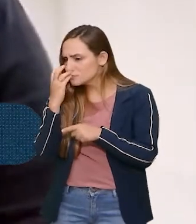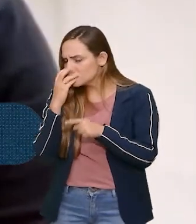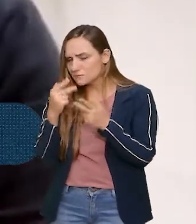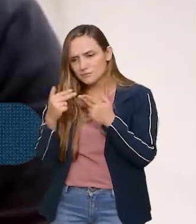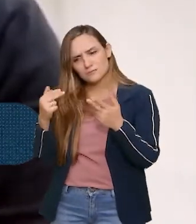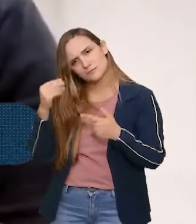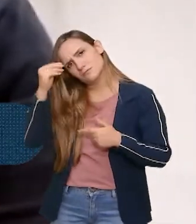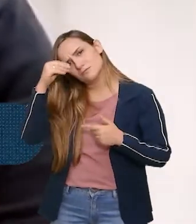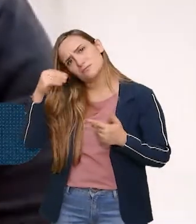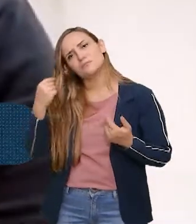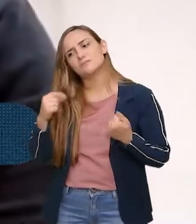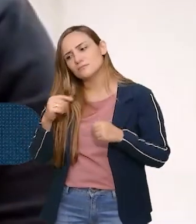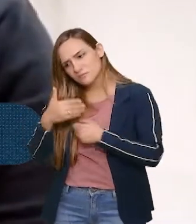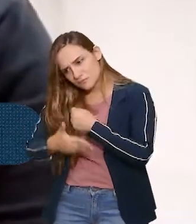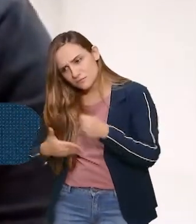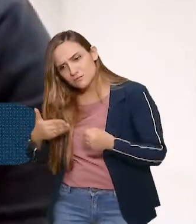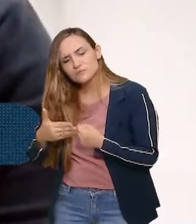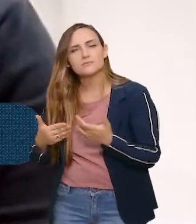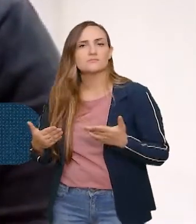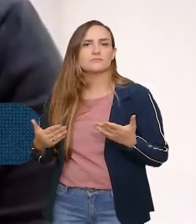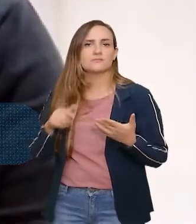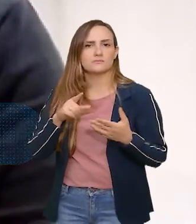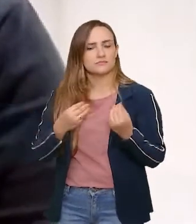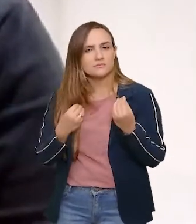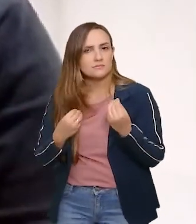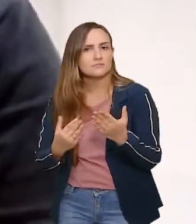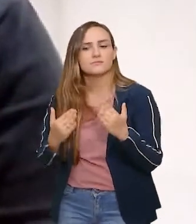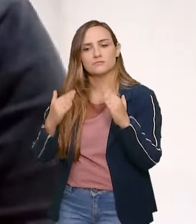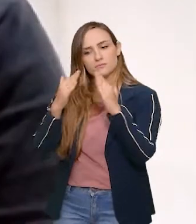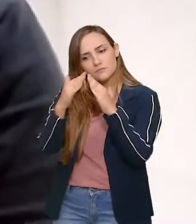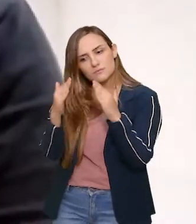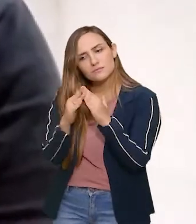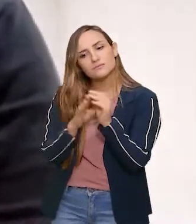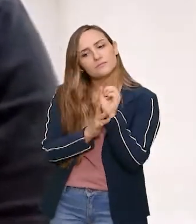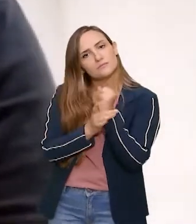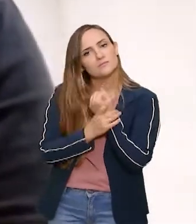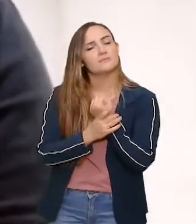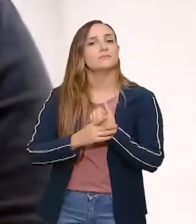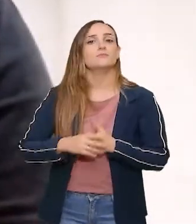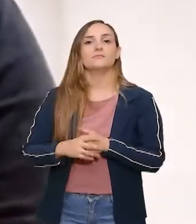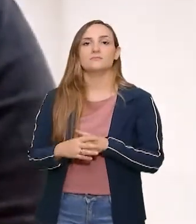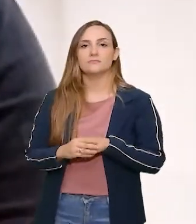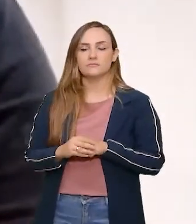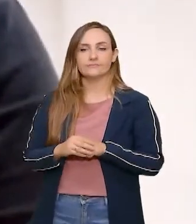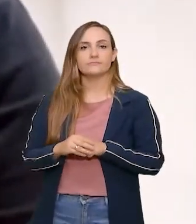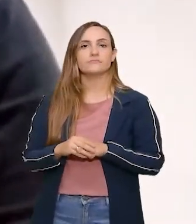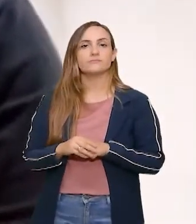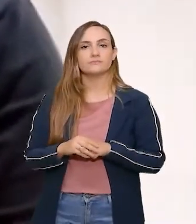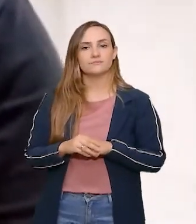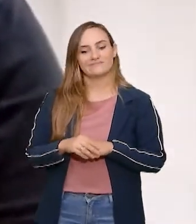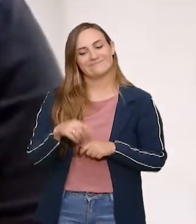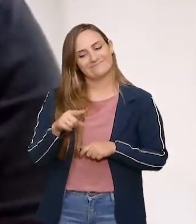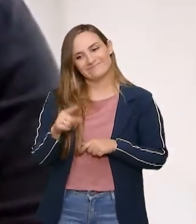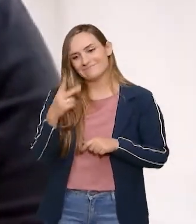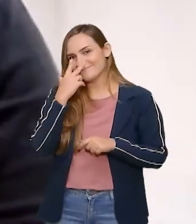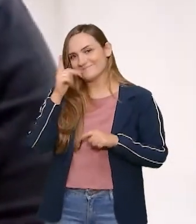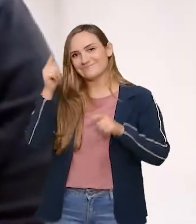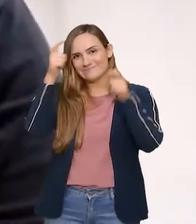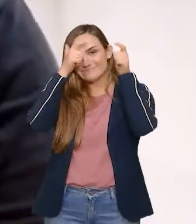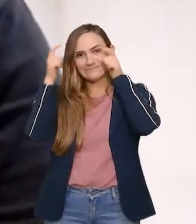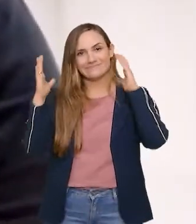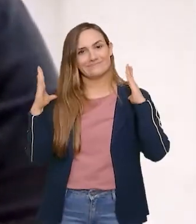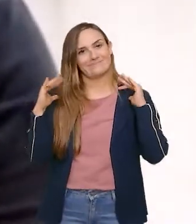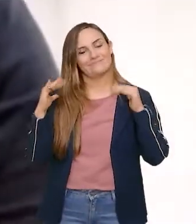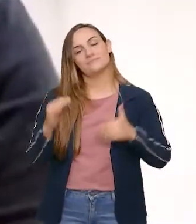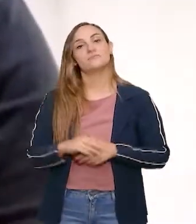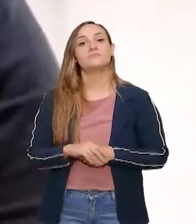nessa situação de vulnerabilidade. É muito gratificante você estar podendo fornecer um lar seguro